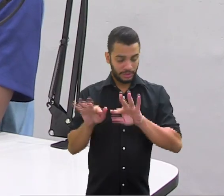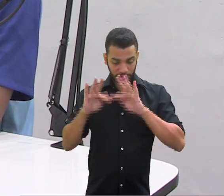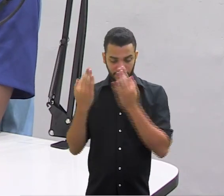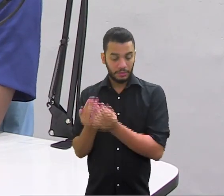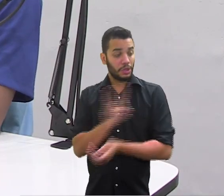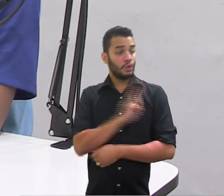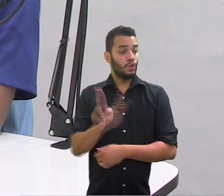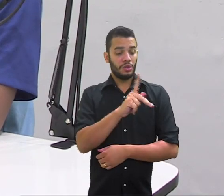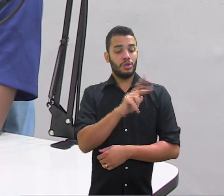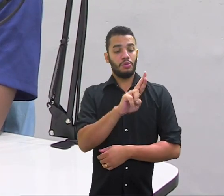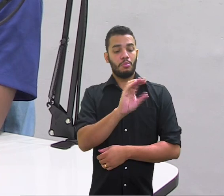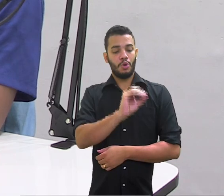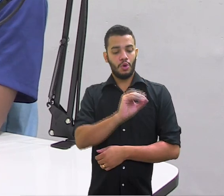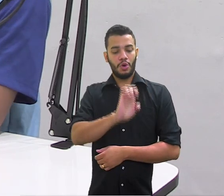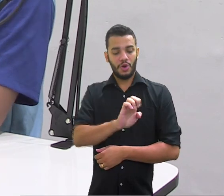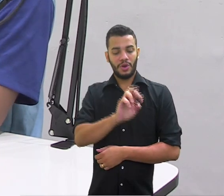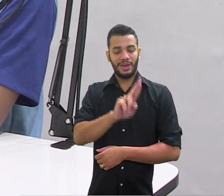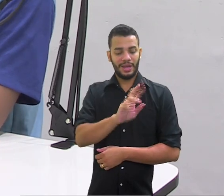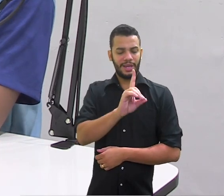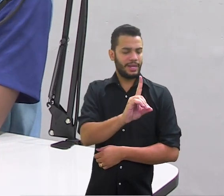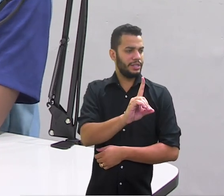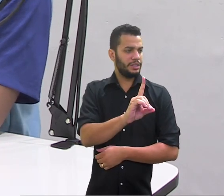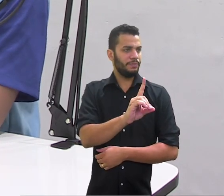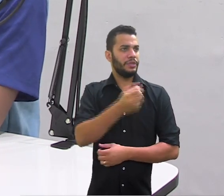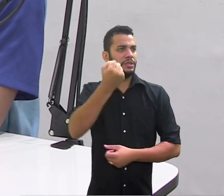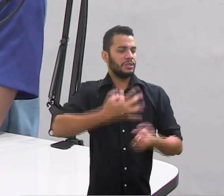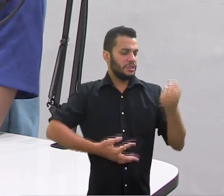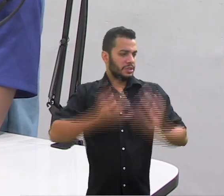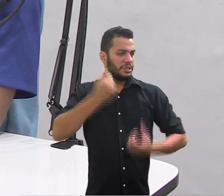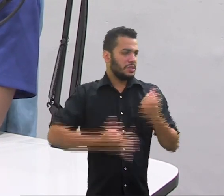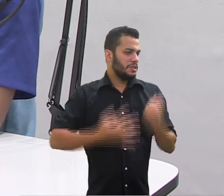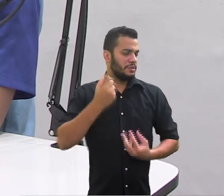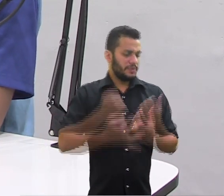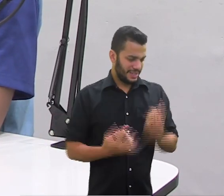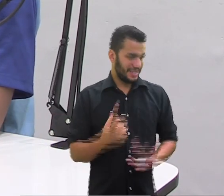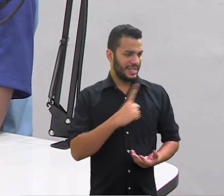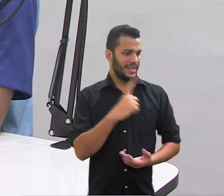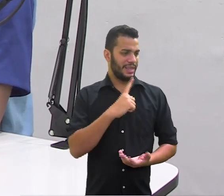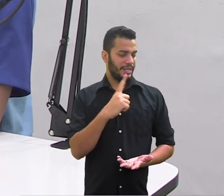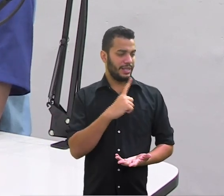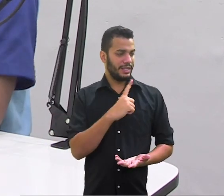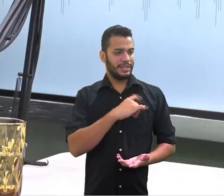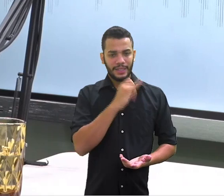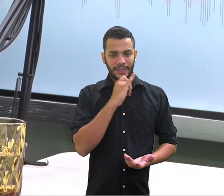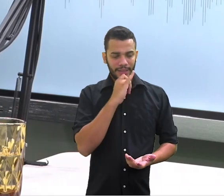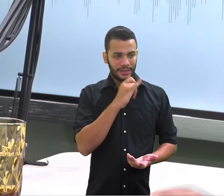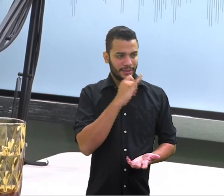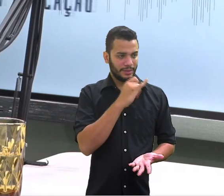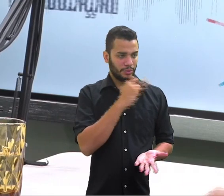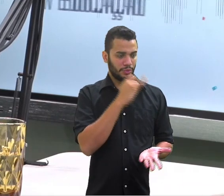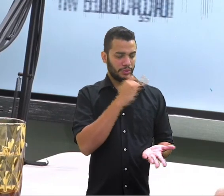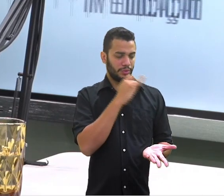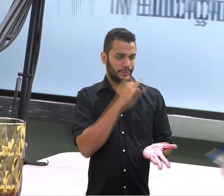em resultados positivos? Resultados positivos eu tenho certeza que Olha, tem. tem resultado aí. Sim, Pegou aí, hein? nós temos resultado positivo,